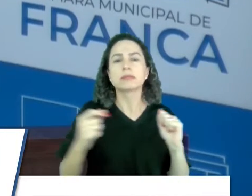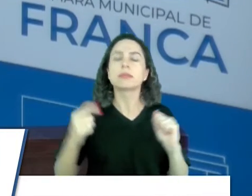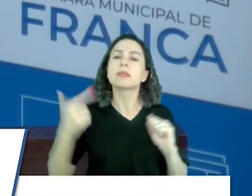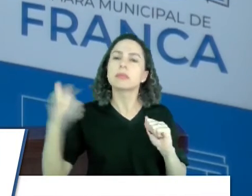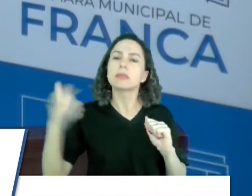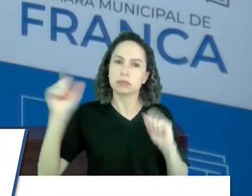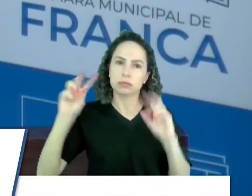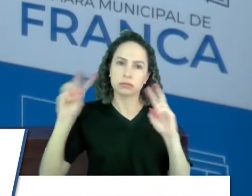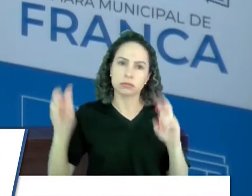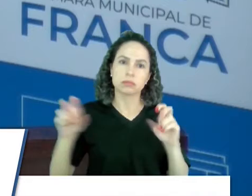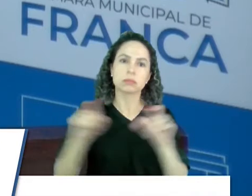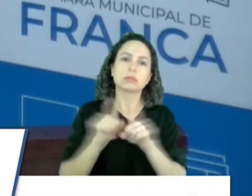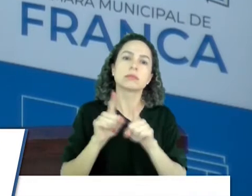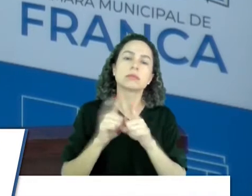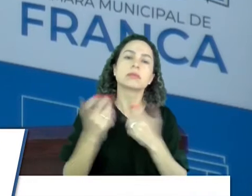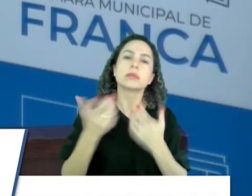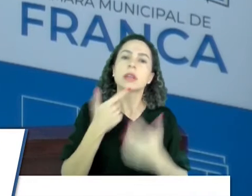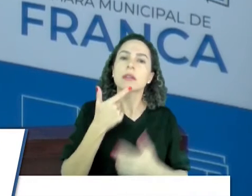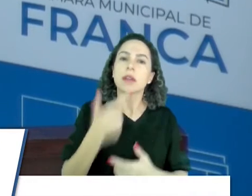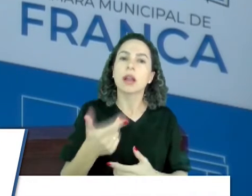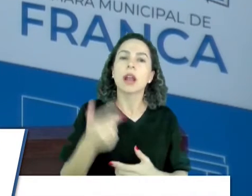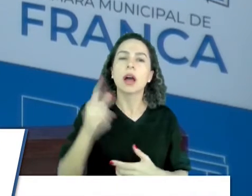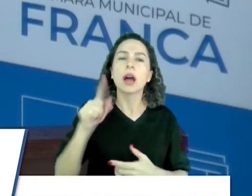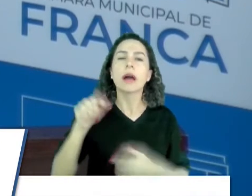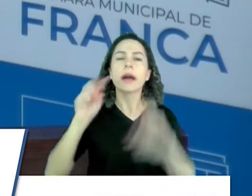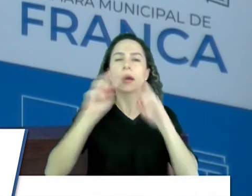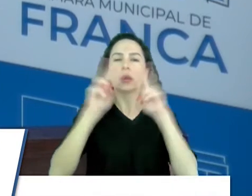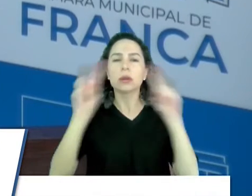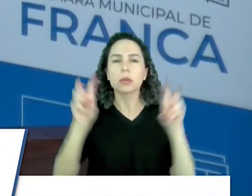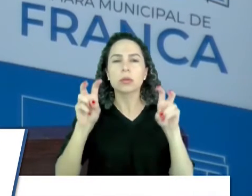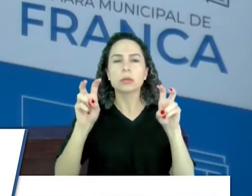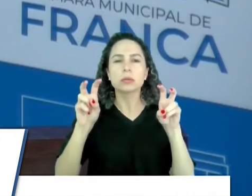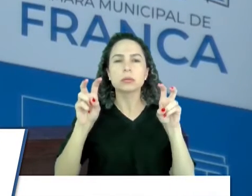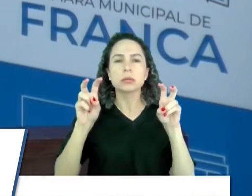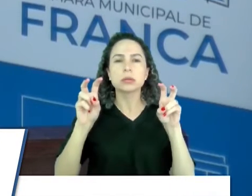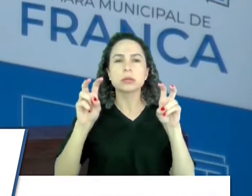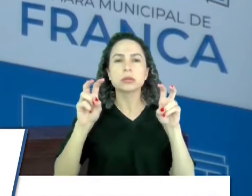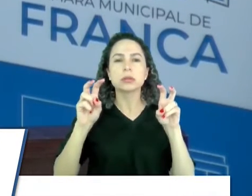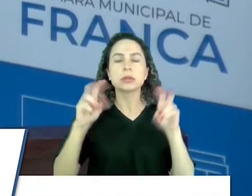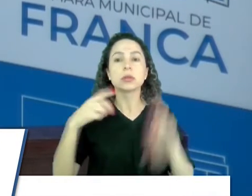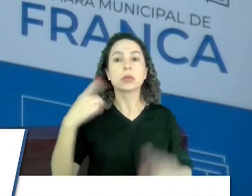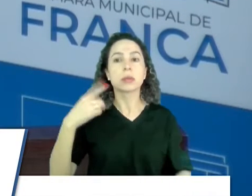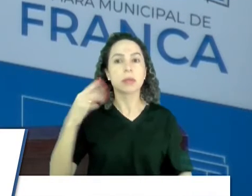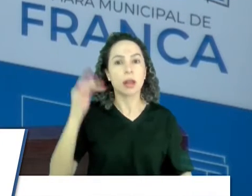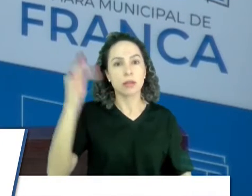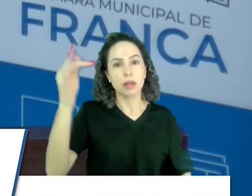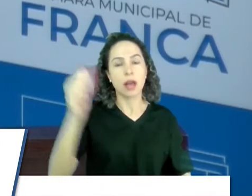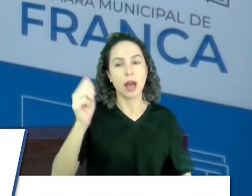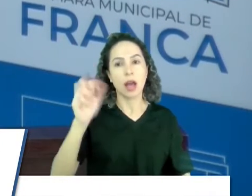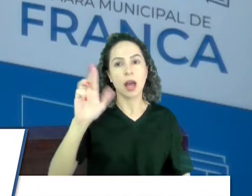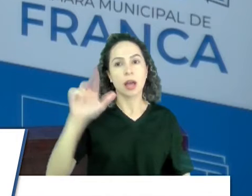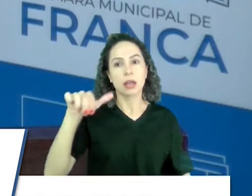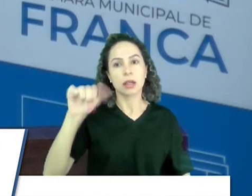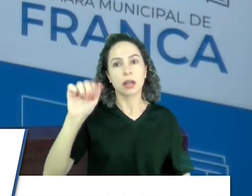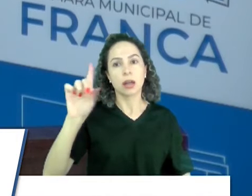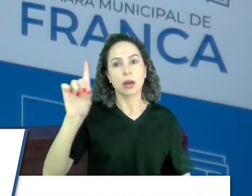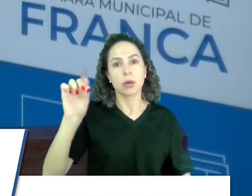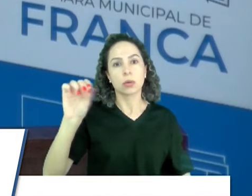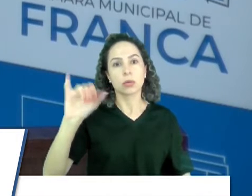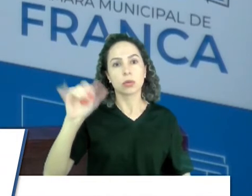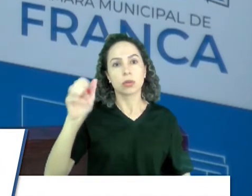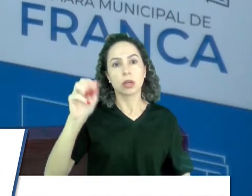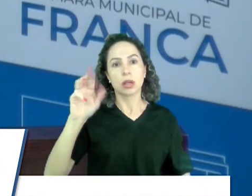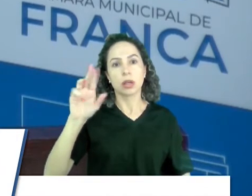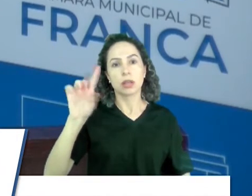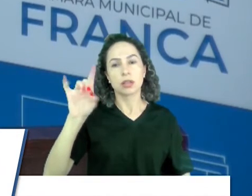eu gostaria de falar é sobre o deputado federal Arnaldo Jardim. Além de todo esse